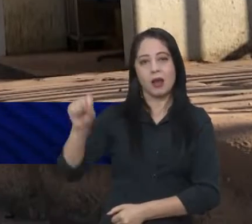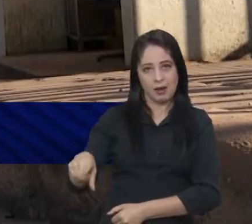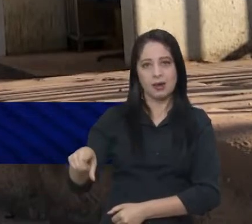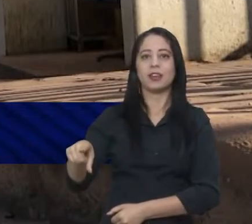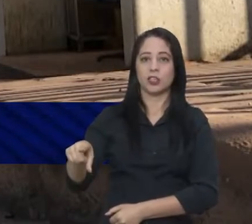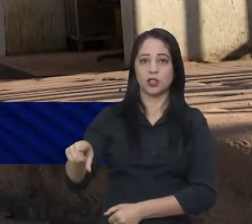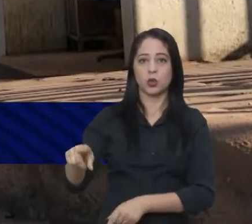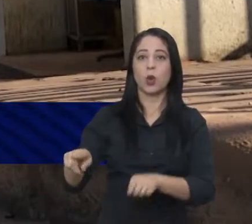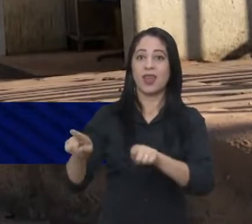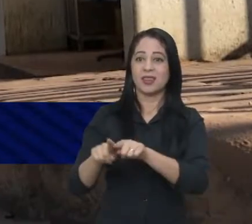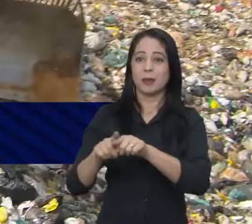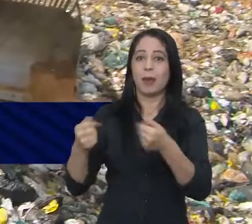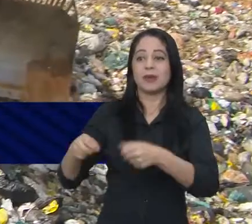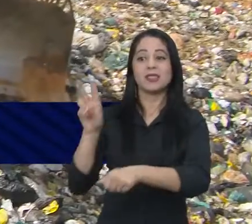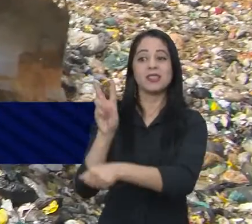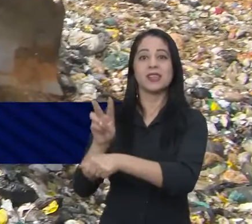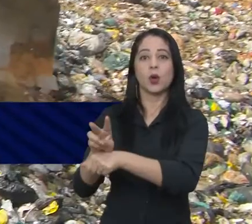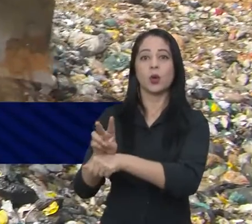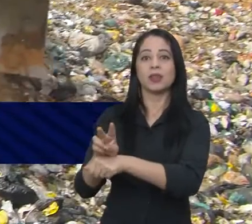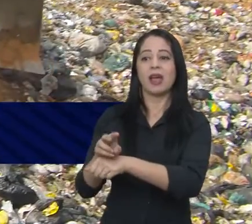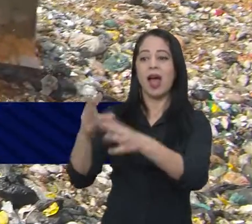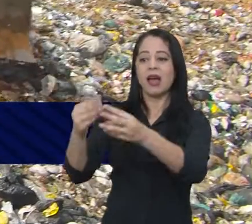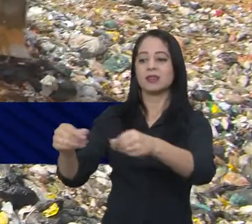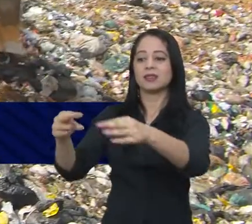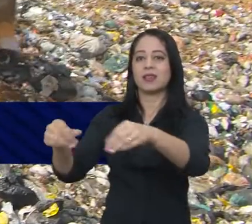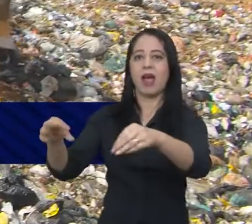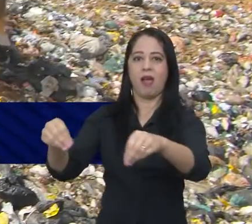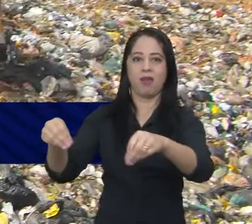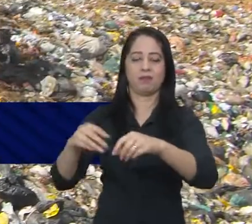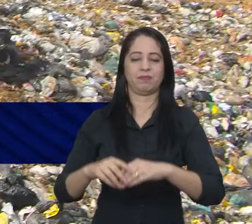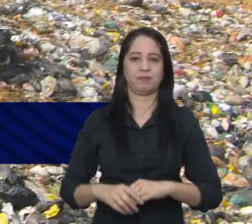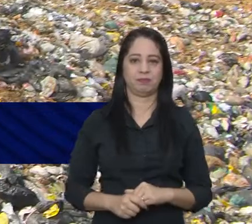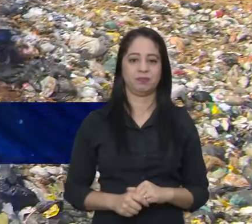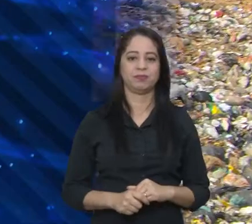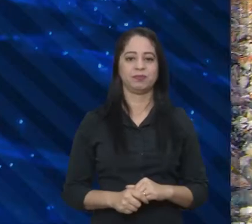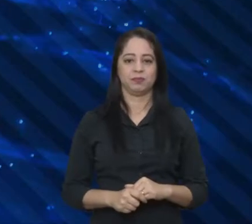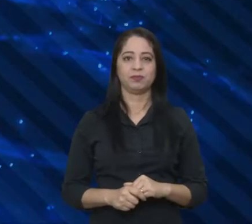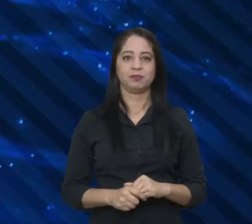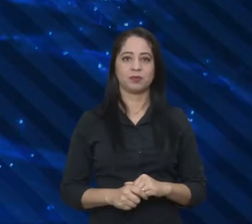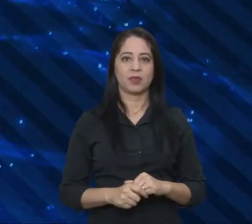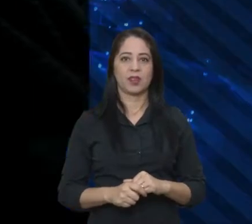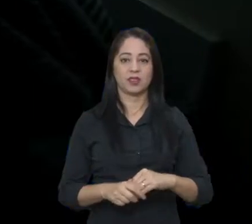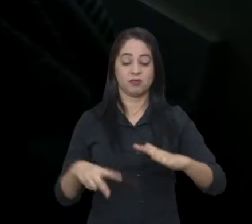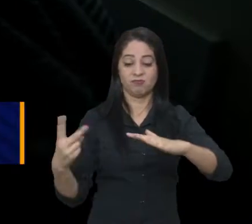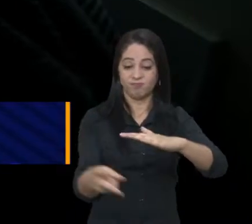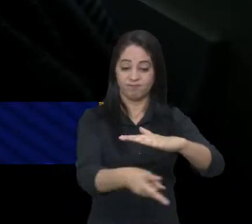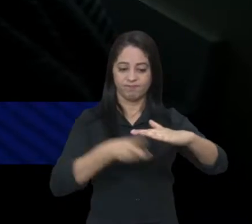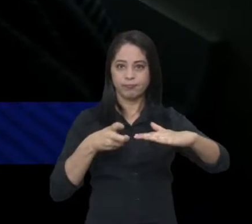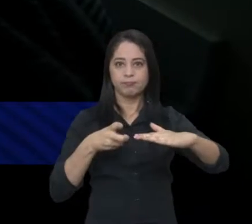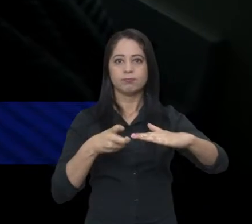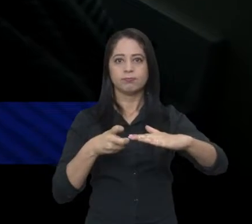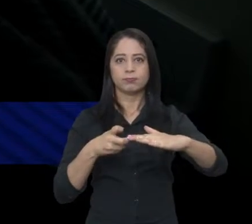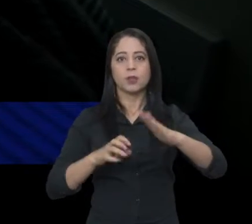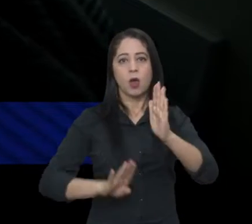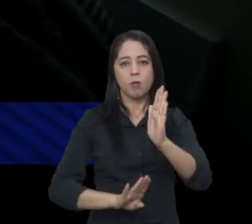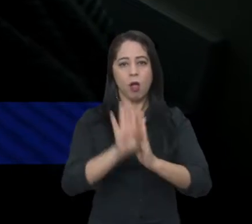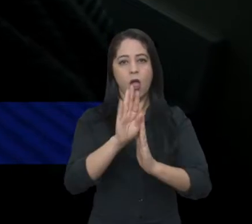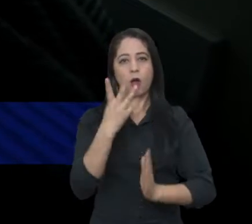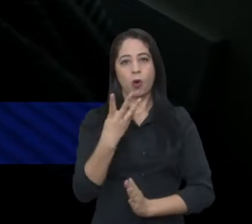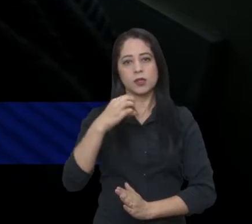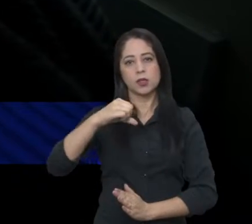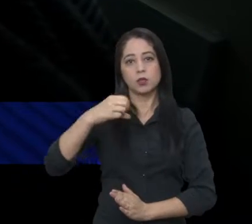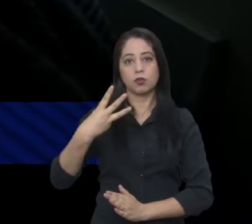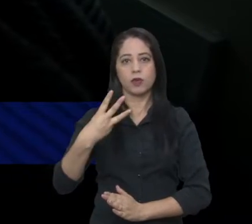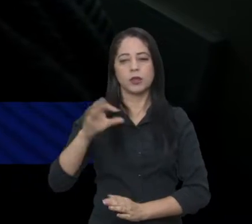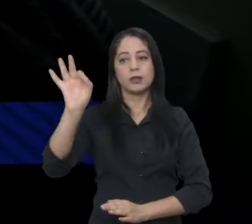as novas alternativas que garantam o futuro do aterro sanitário do município. Vazamento de dados aumentou